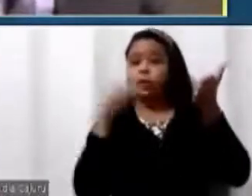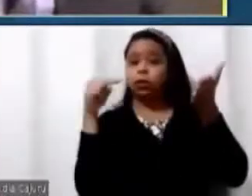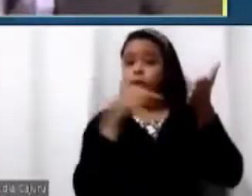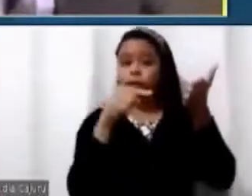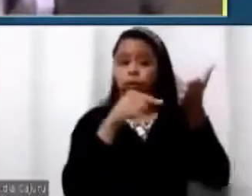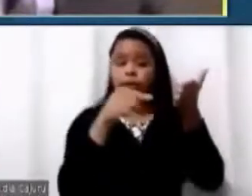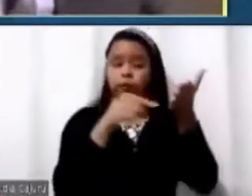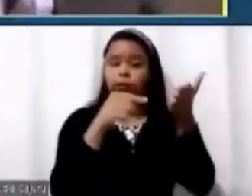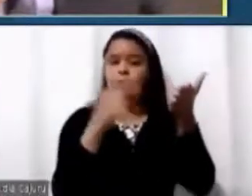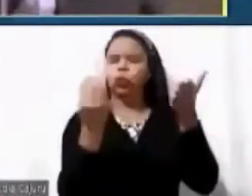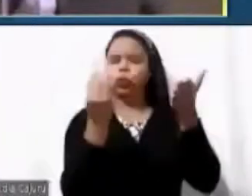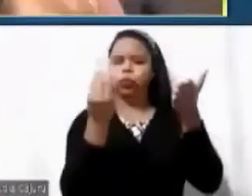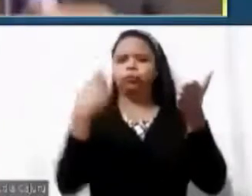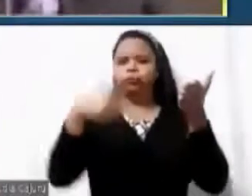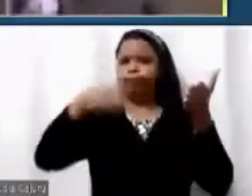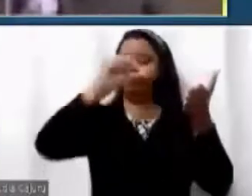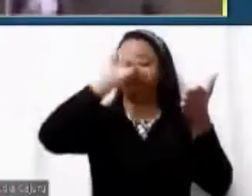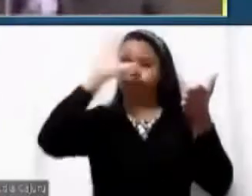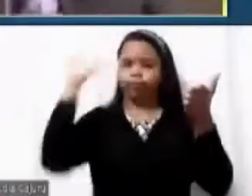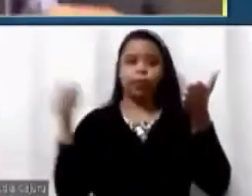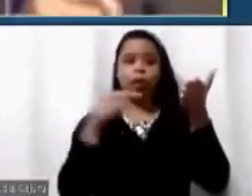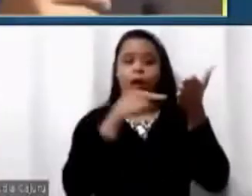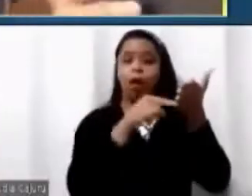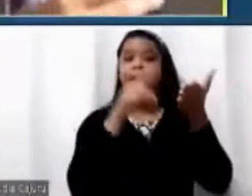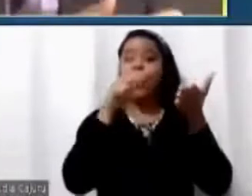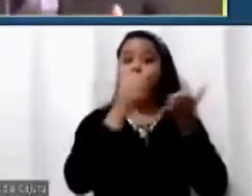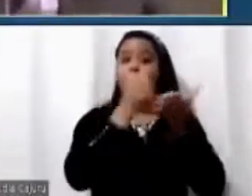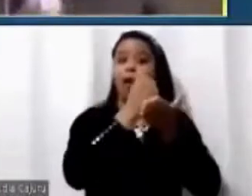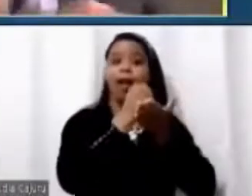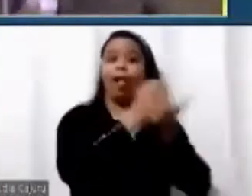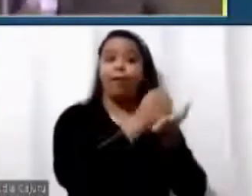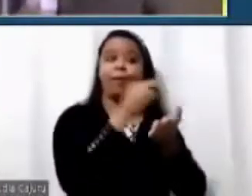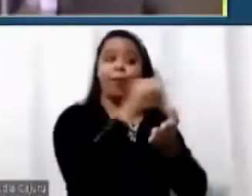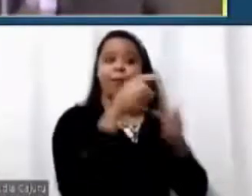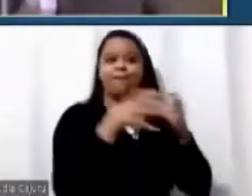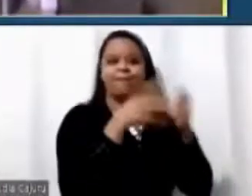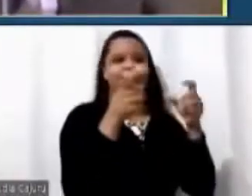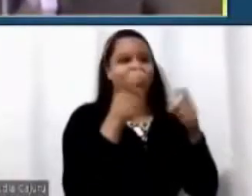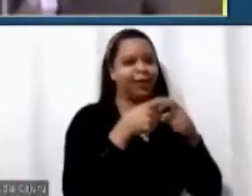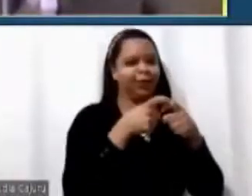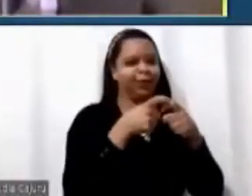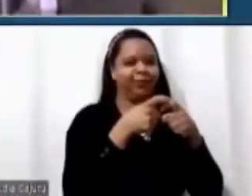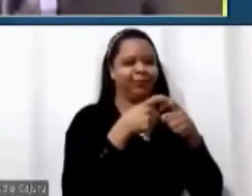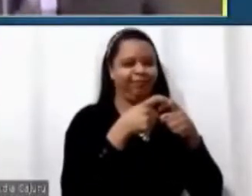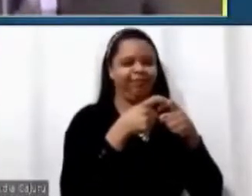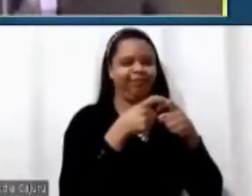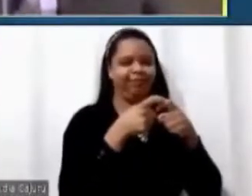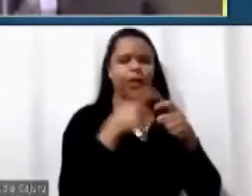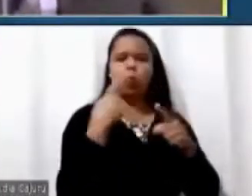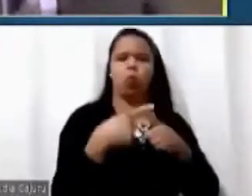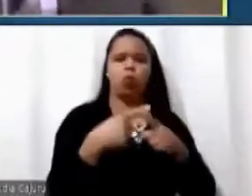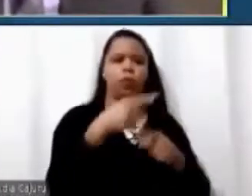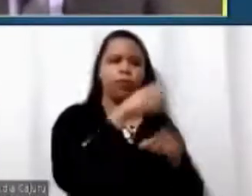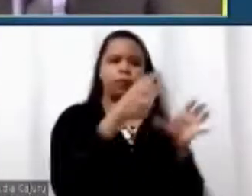vai justamente oportunizar que o médico estabeleça todos os riscos daquele procedimento que vai